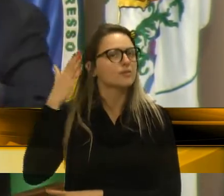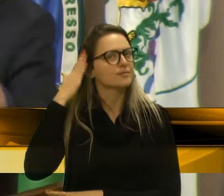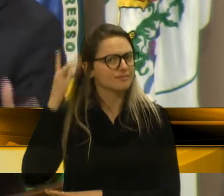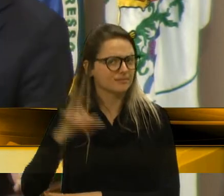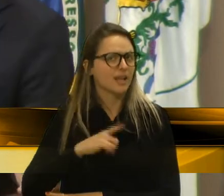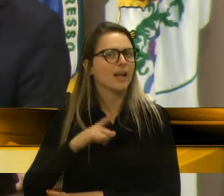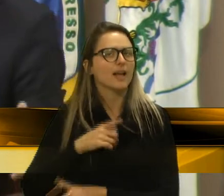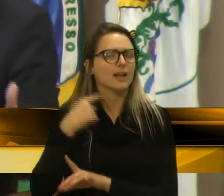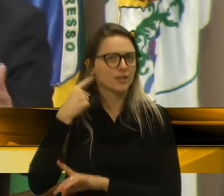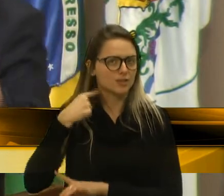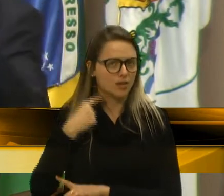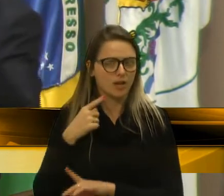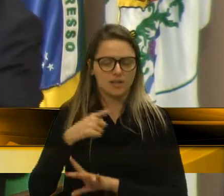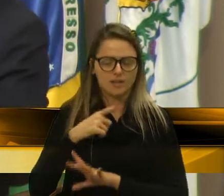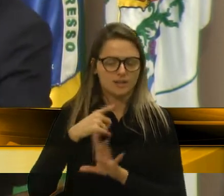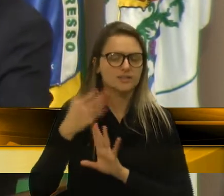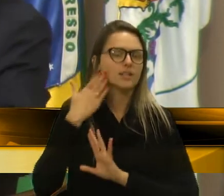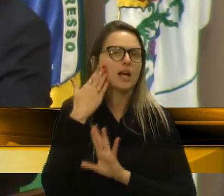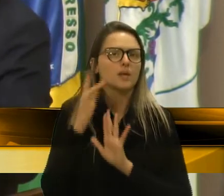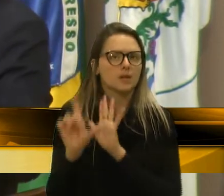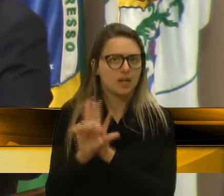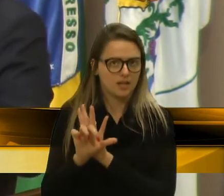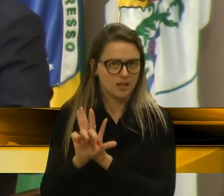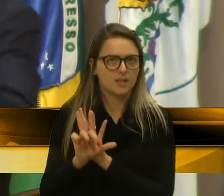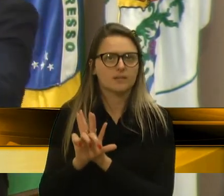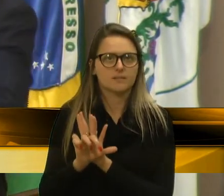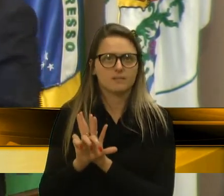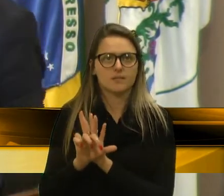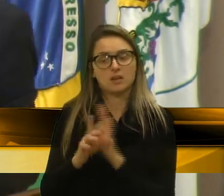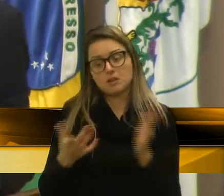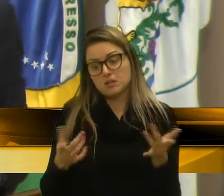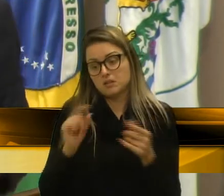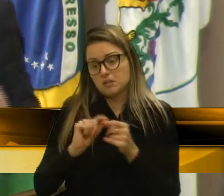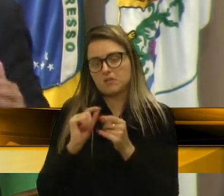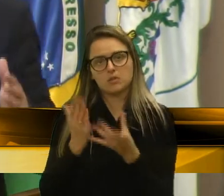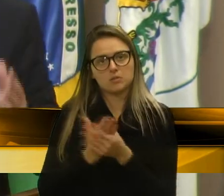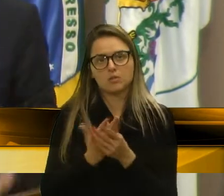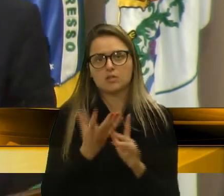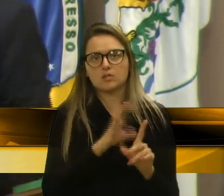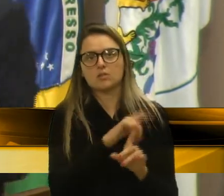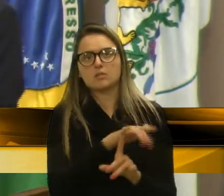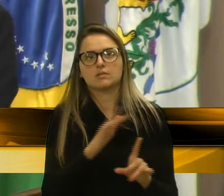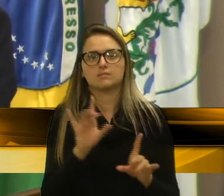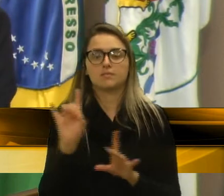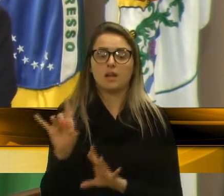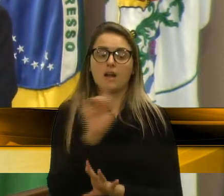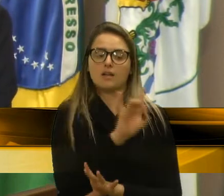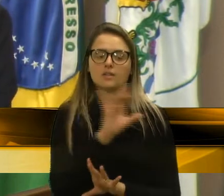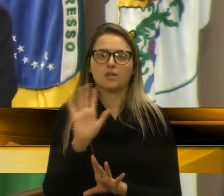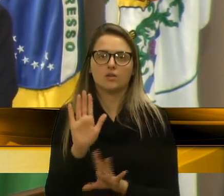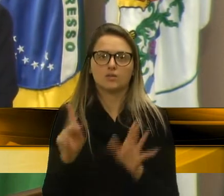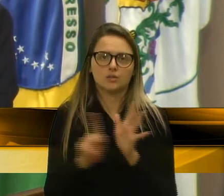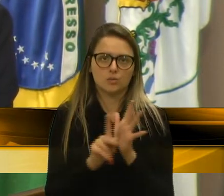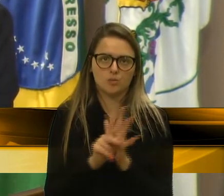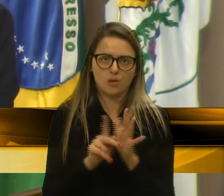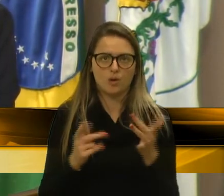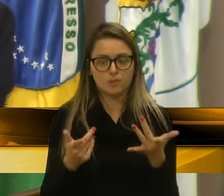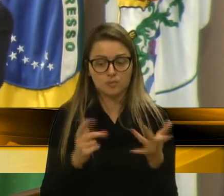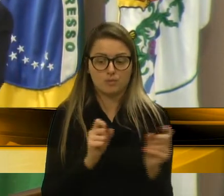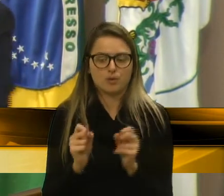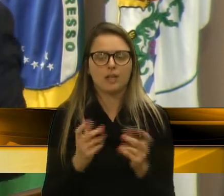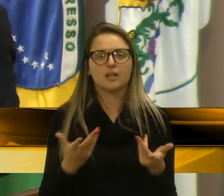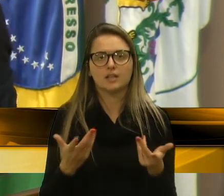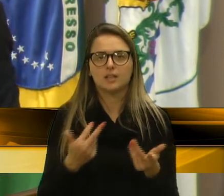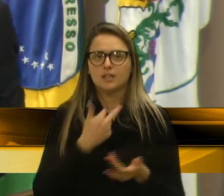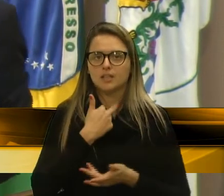advogados, enfim. Então, dentro da lei, busque a reparação, cada coisa no seu lugar. Não dá para